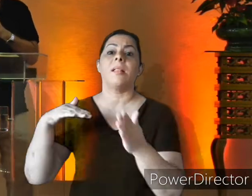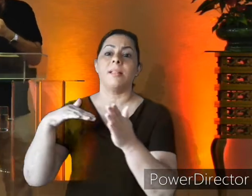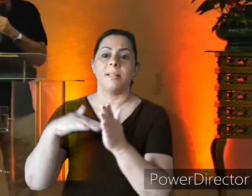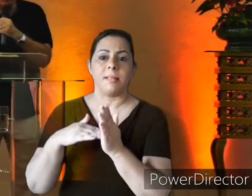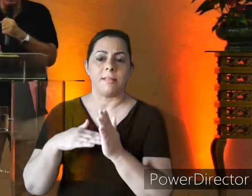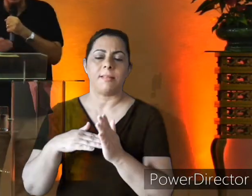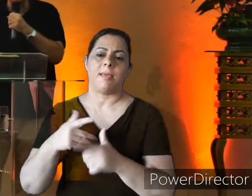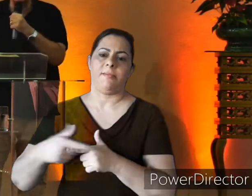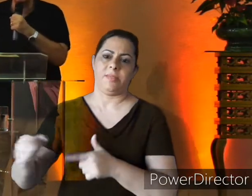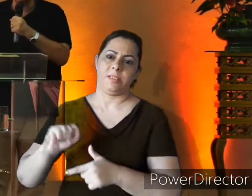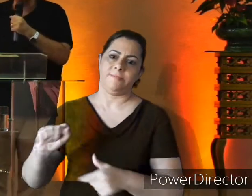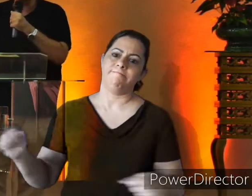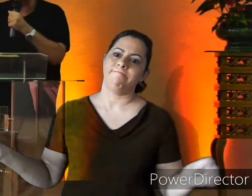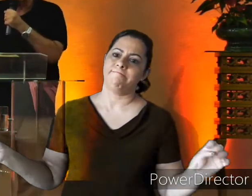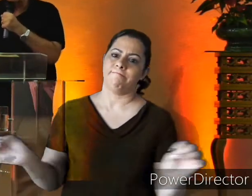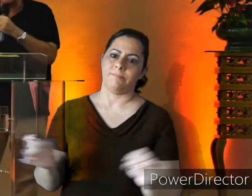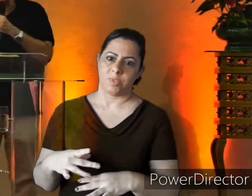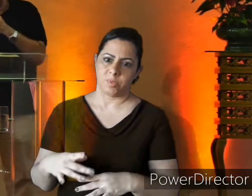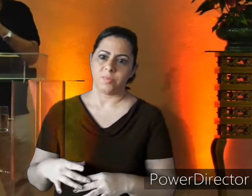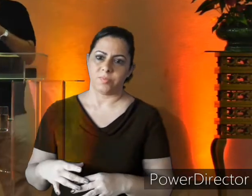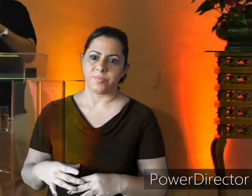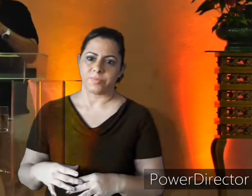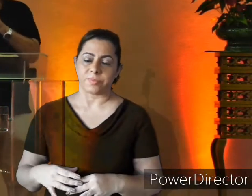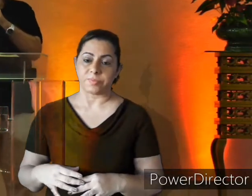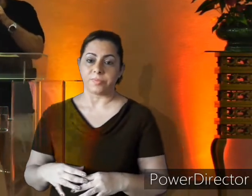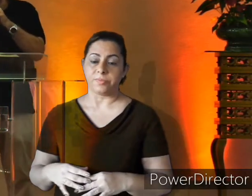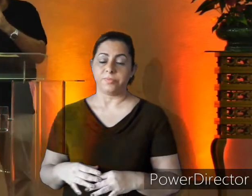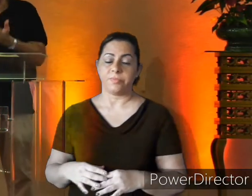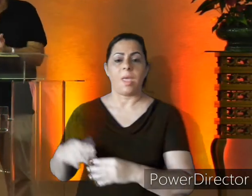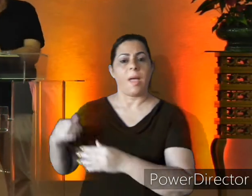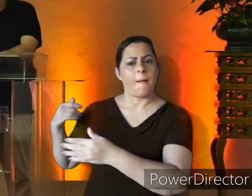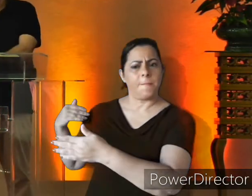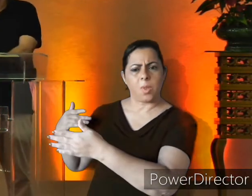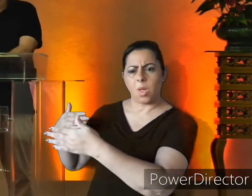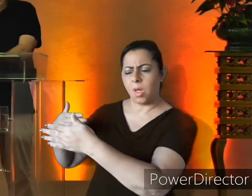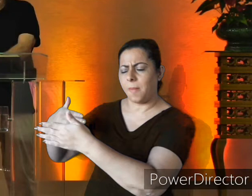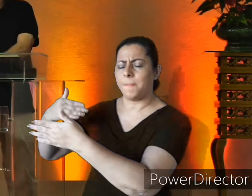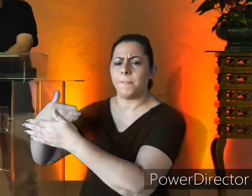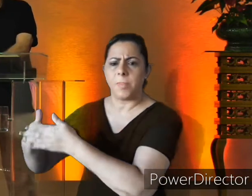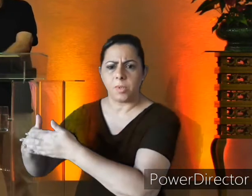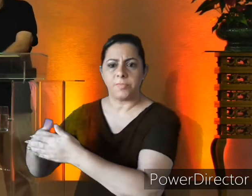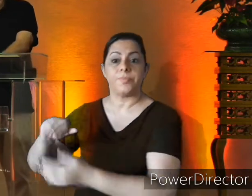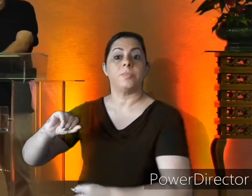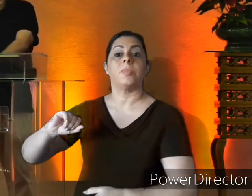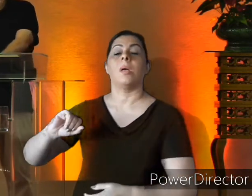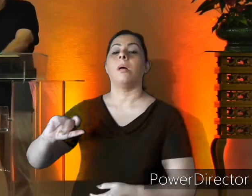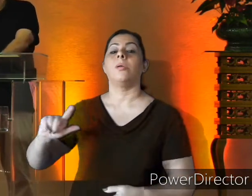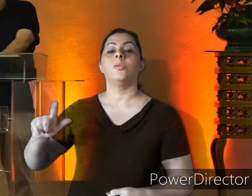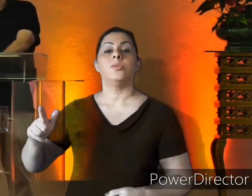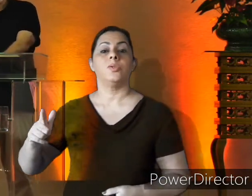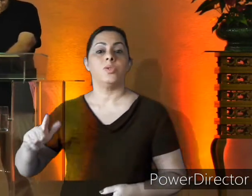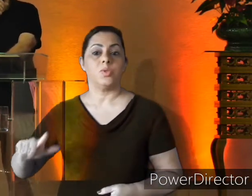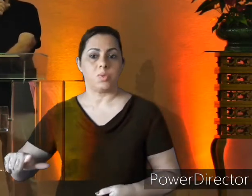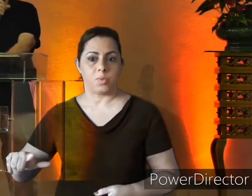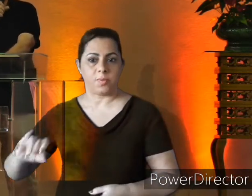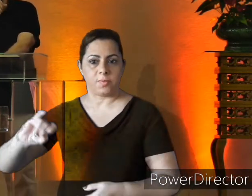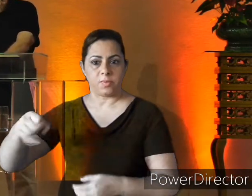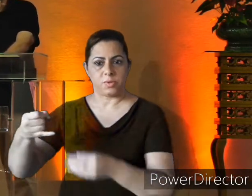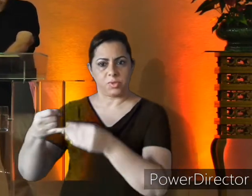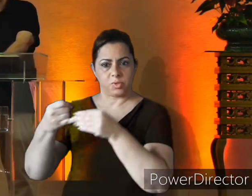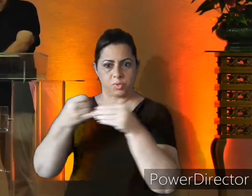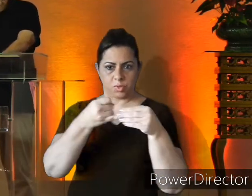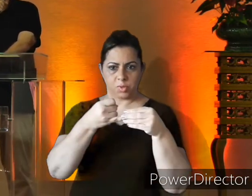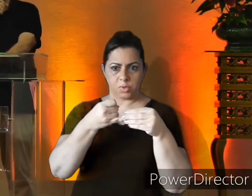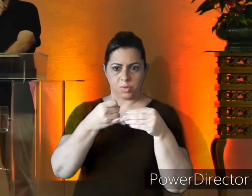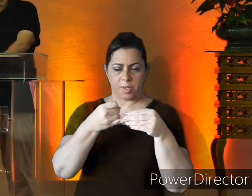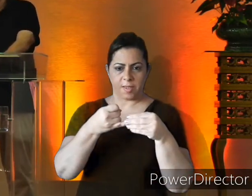anjo do Senhor, o comandante dos exércitos, falando com ele, dizendo: olha, eu já entreguei na tua mão o rei de